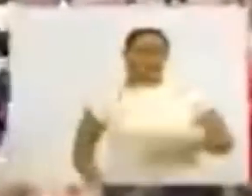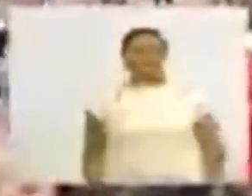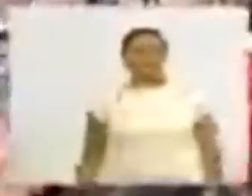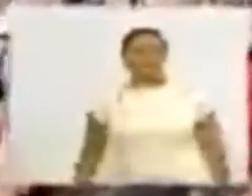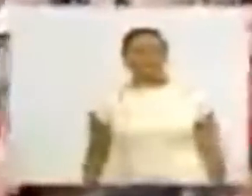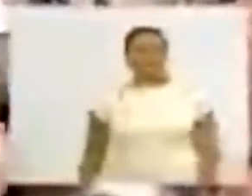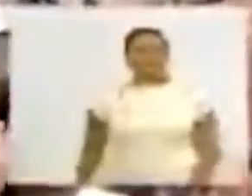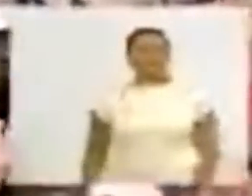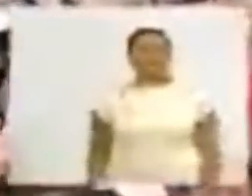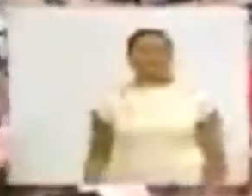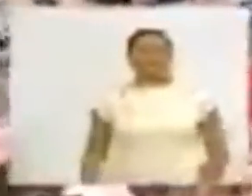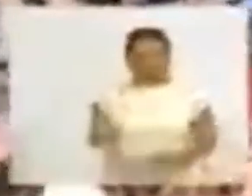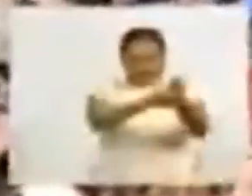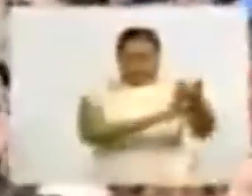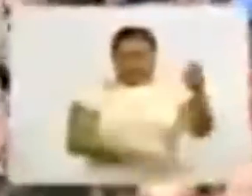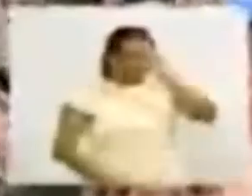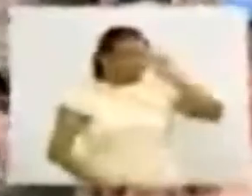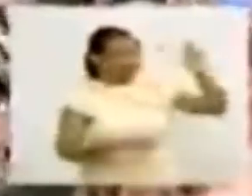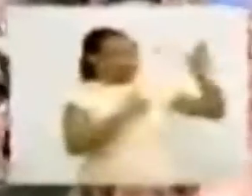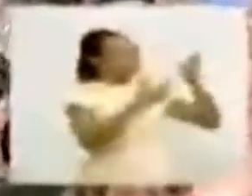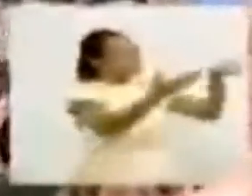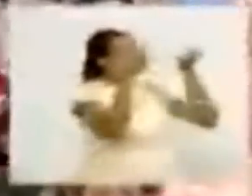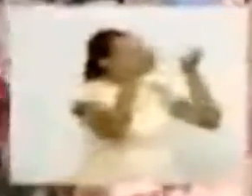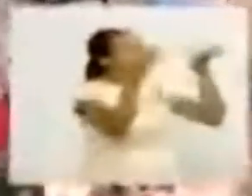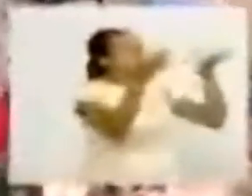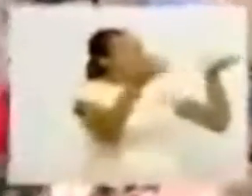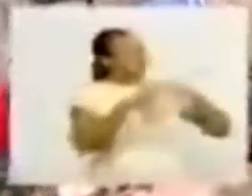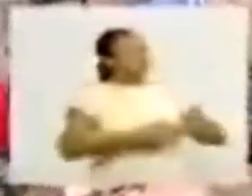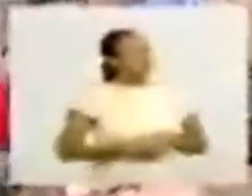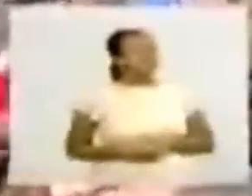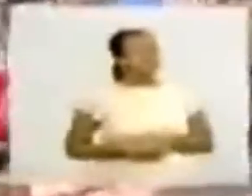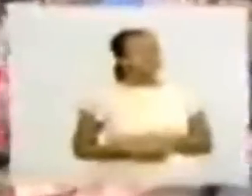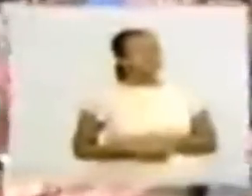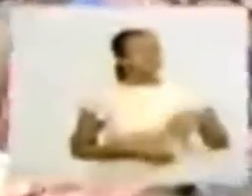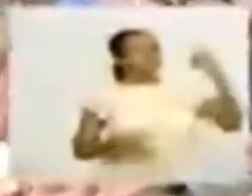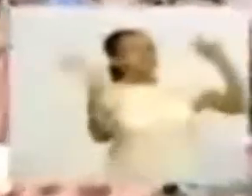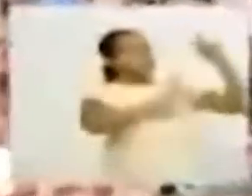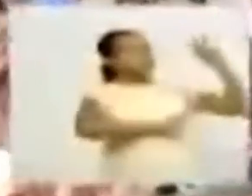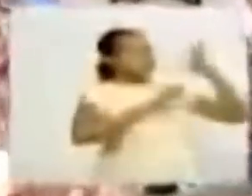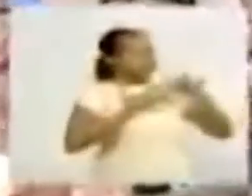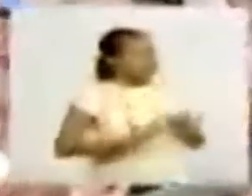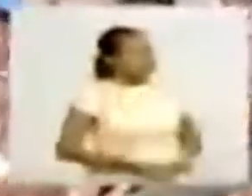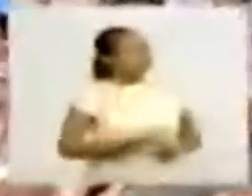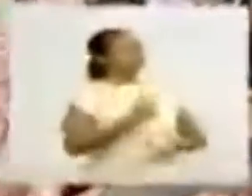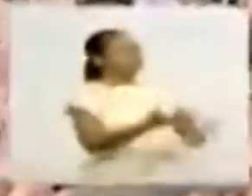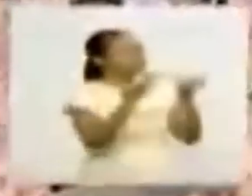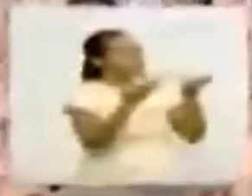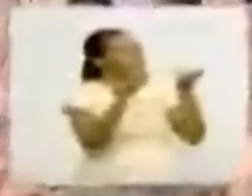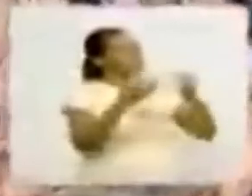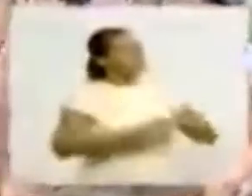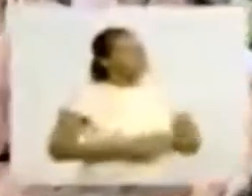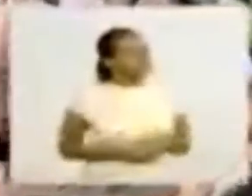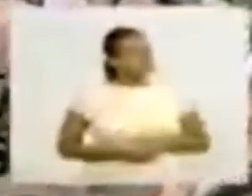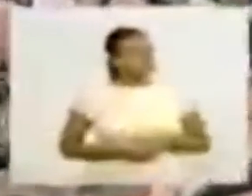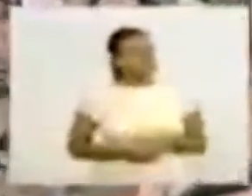Então diga assim comigo: eu quero, Senhor. Eu quero, Senhor. Receber a sua misericórdia.